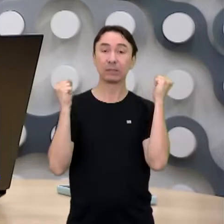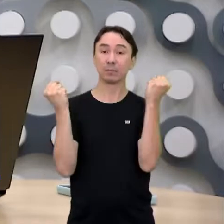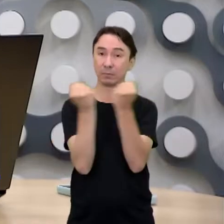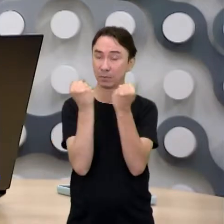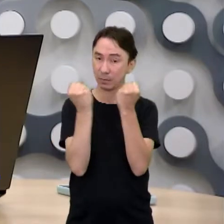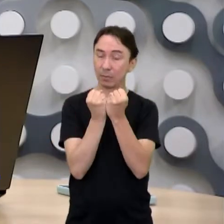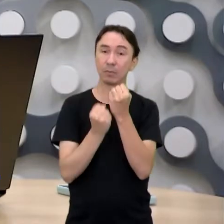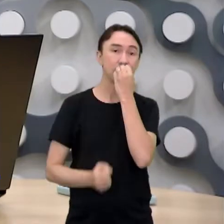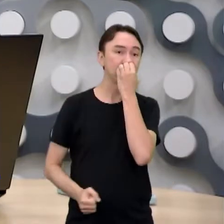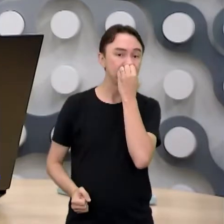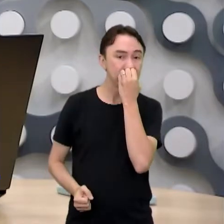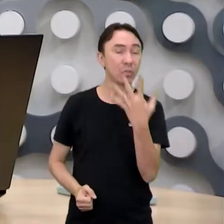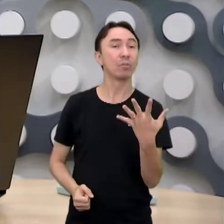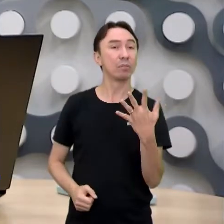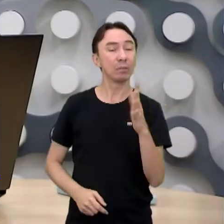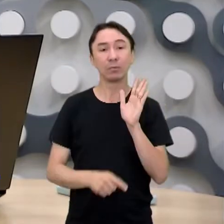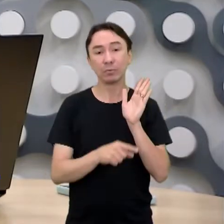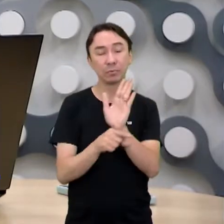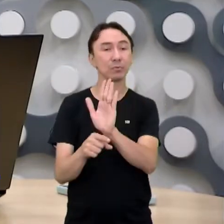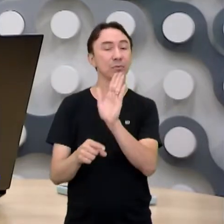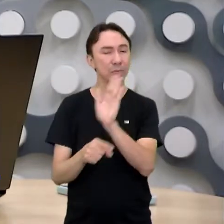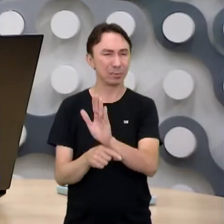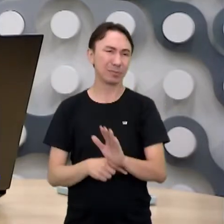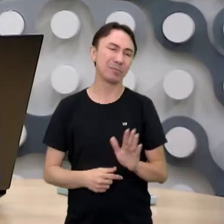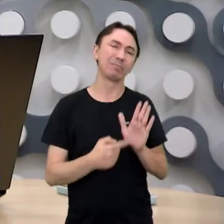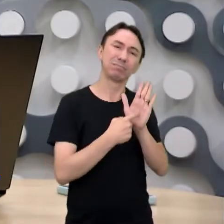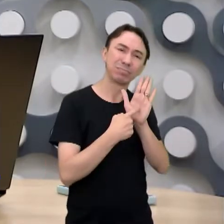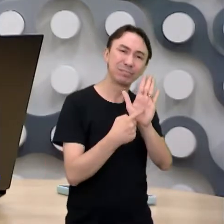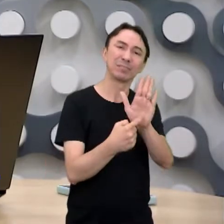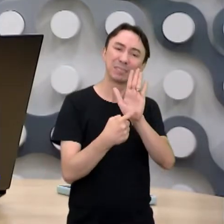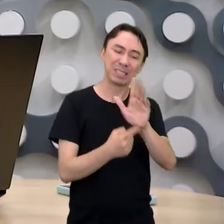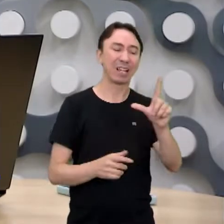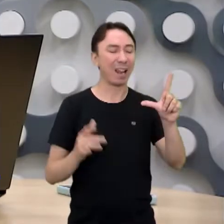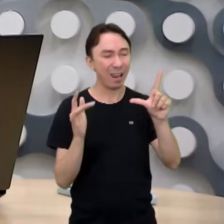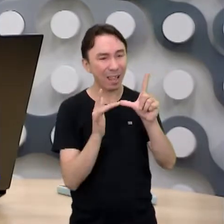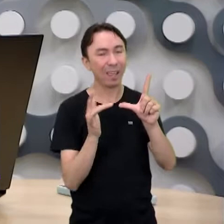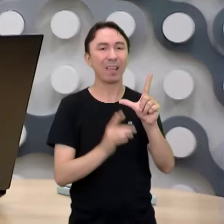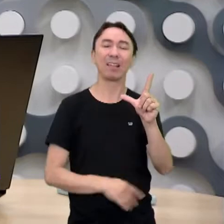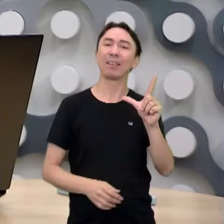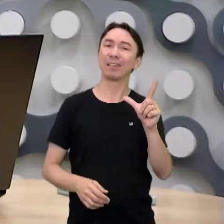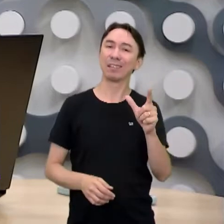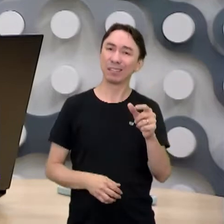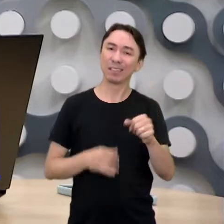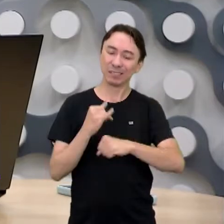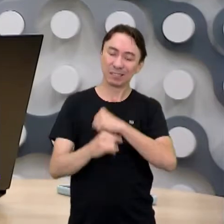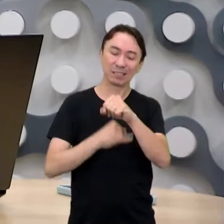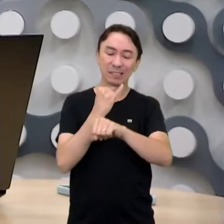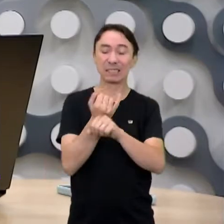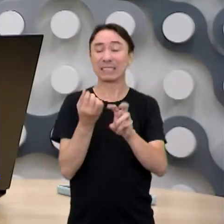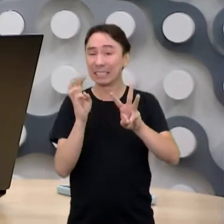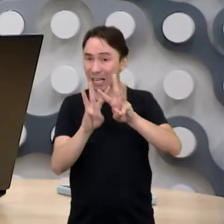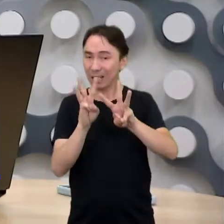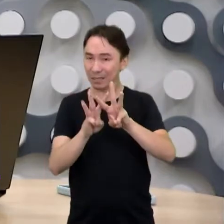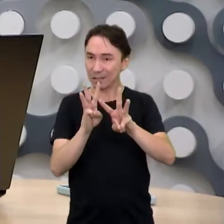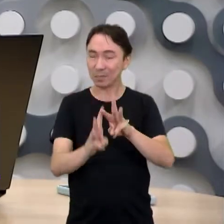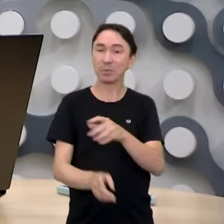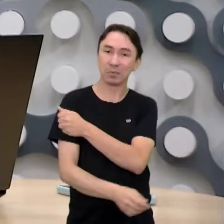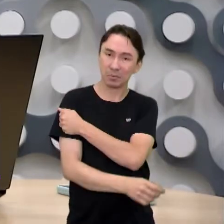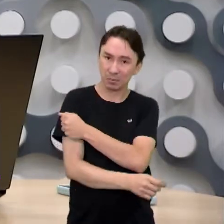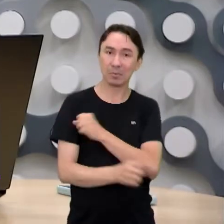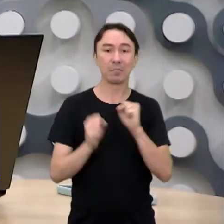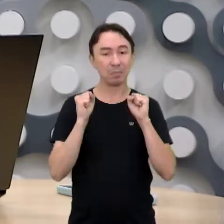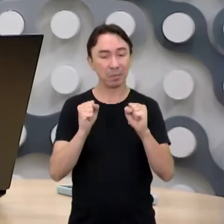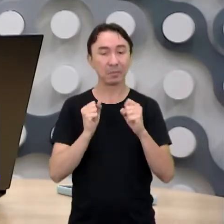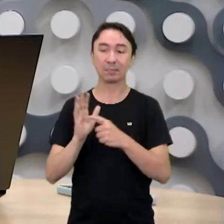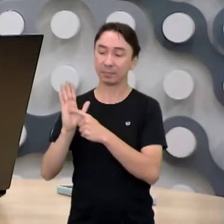e sites aí na qual o aluno pode estar pesquisando, tá certo? E se eu fosse apresentar um seminário, eu começaria com um